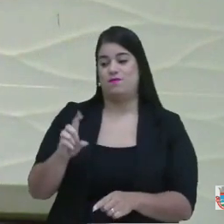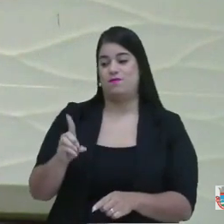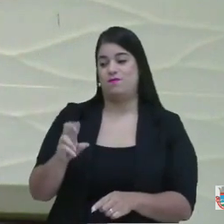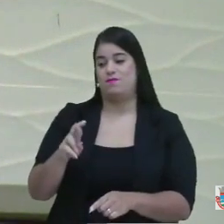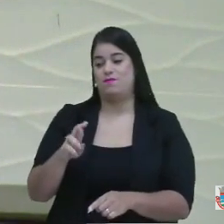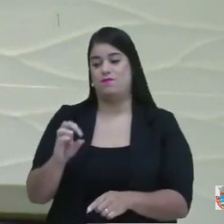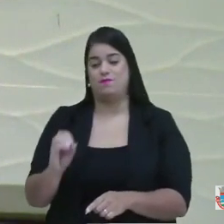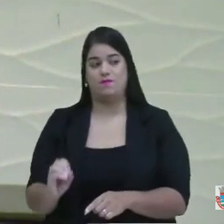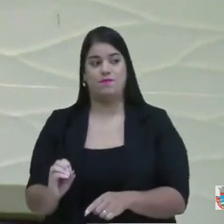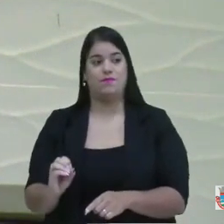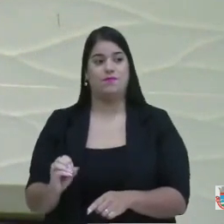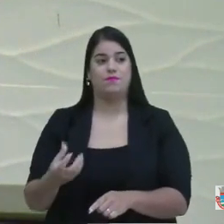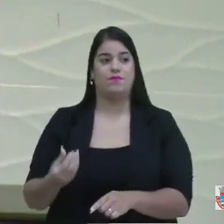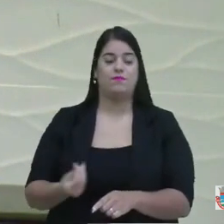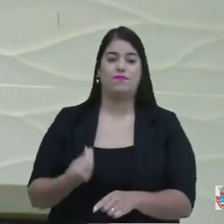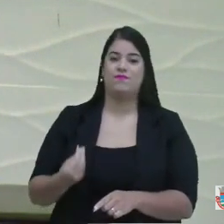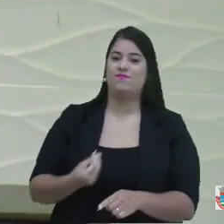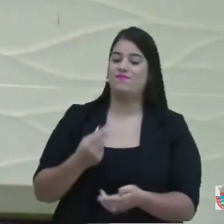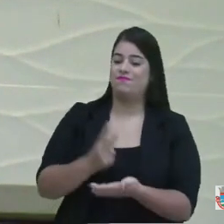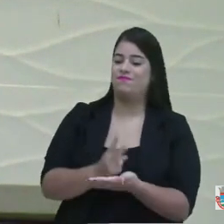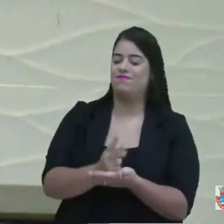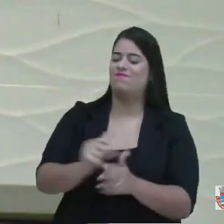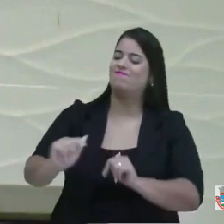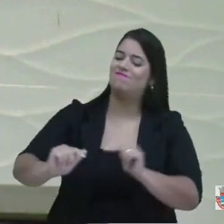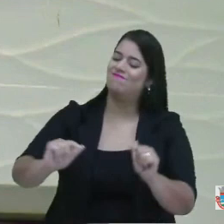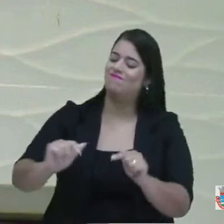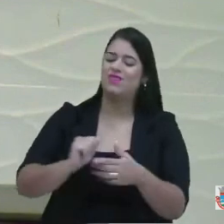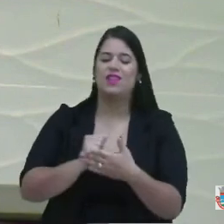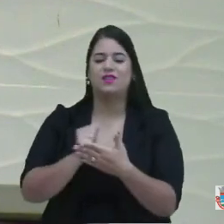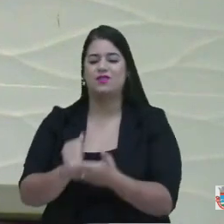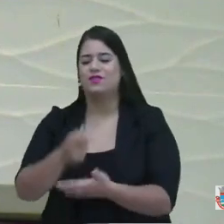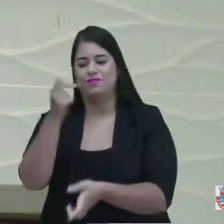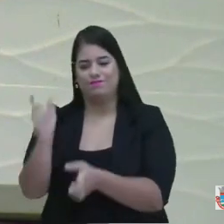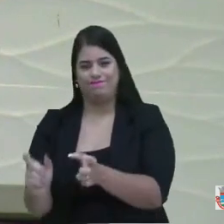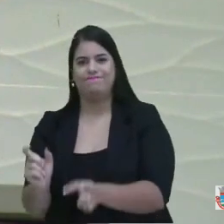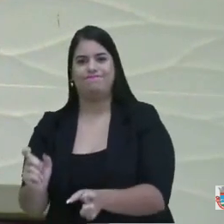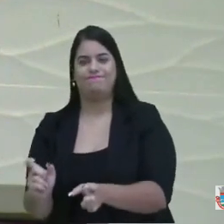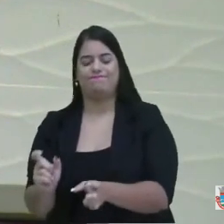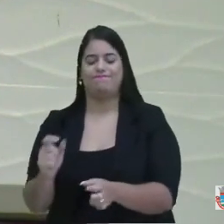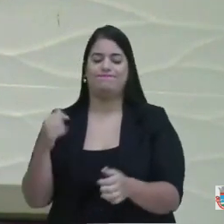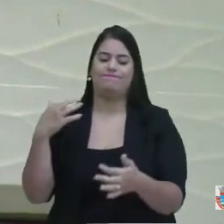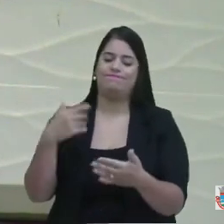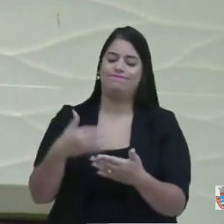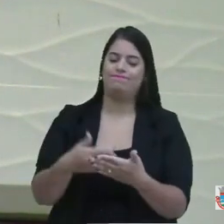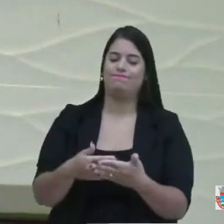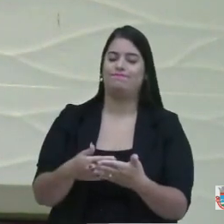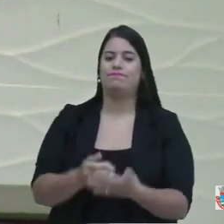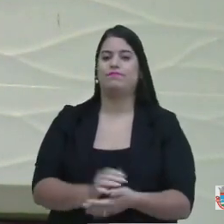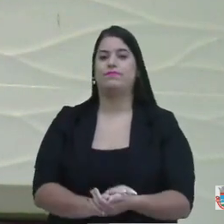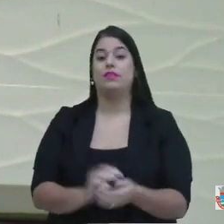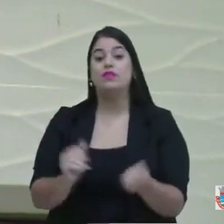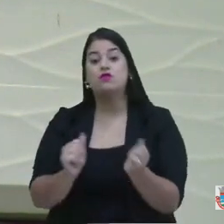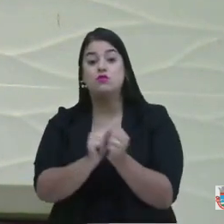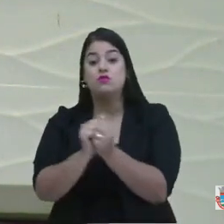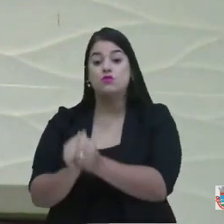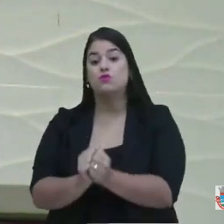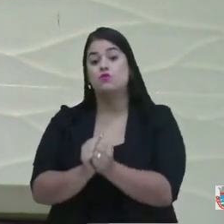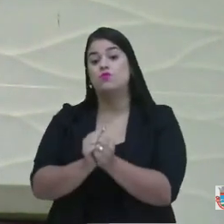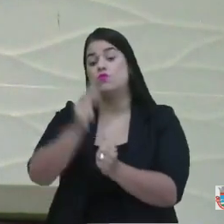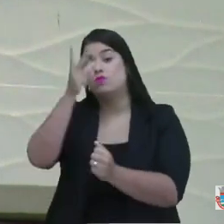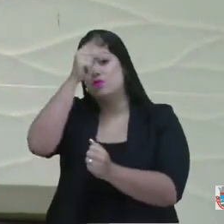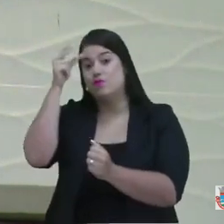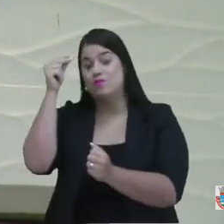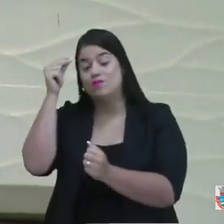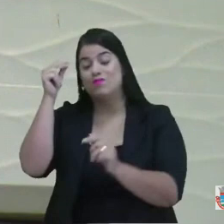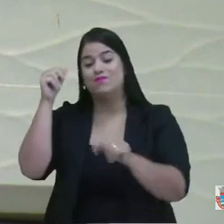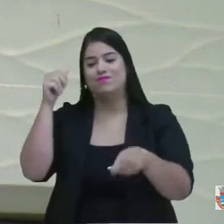presente, sempre trabalhando e ajudando o povo do nosso município. Junto com o prefeito Alexandre Batité.